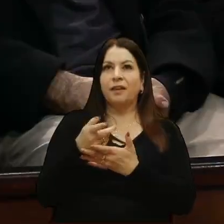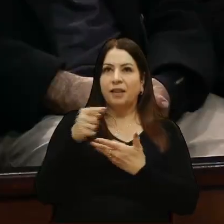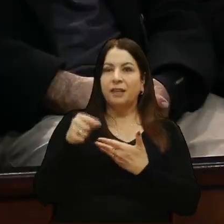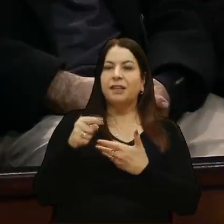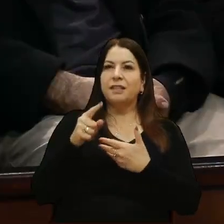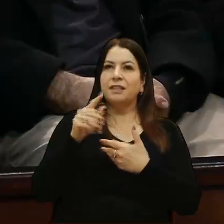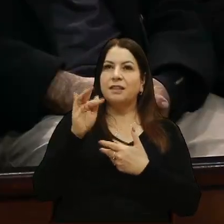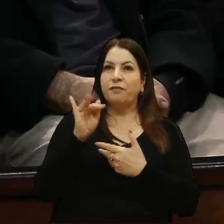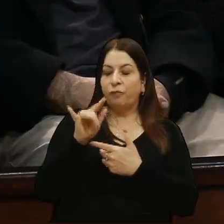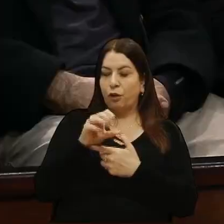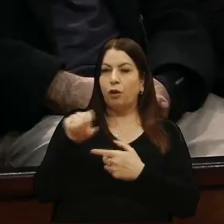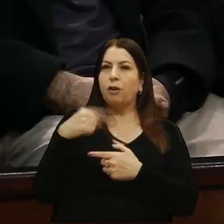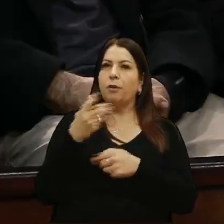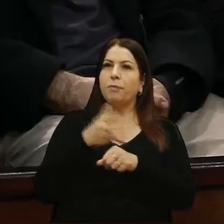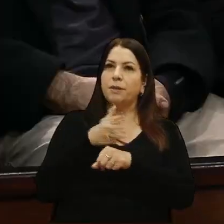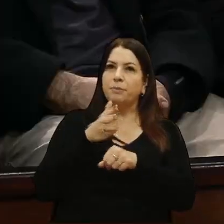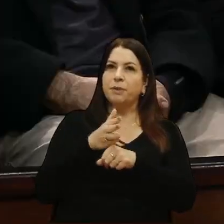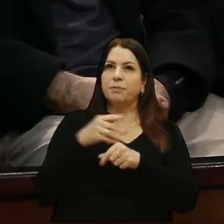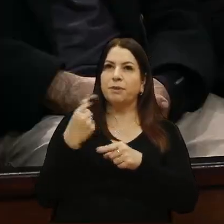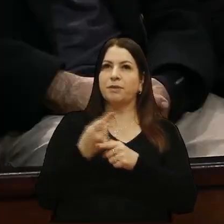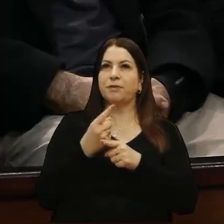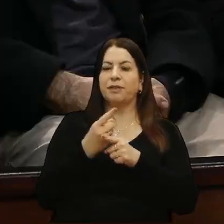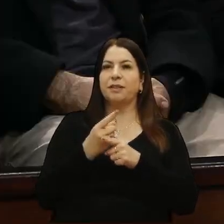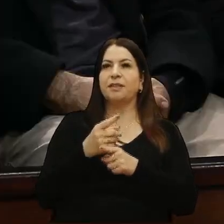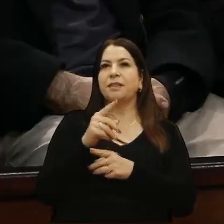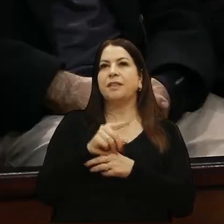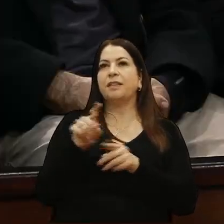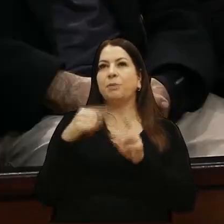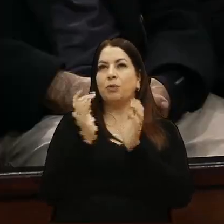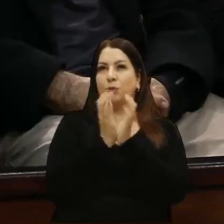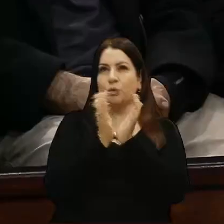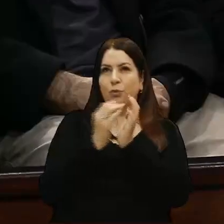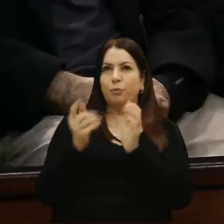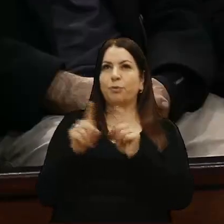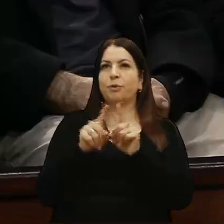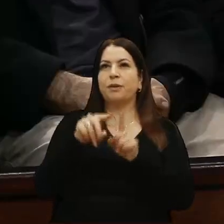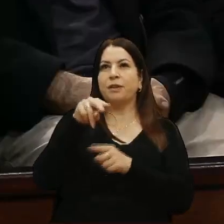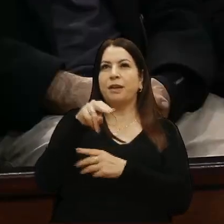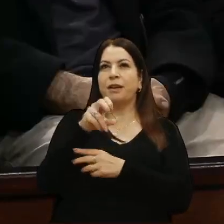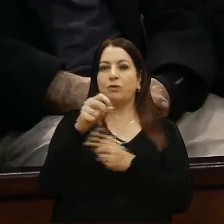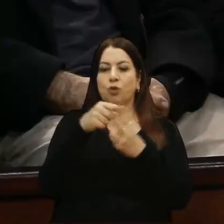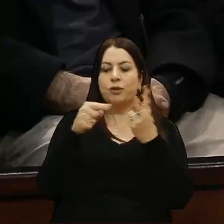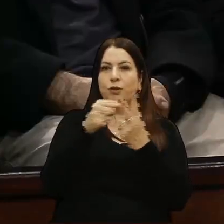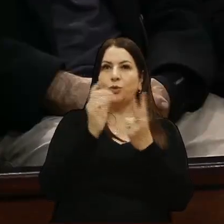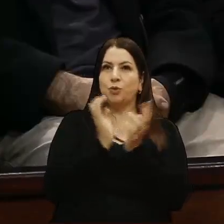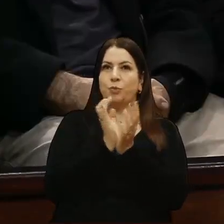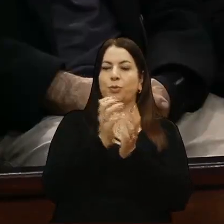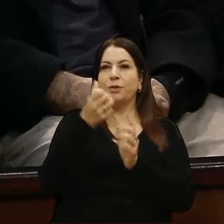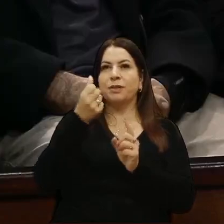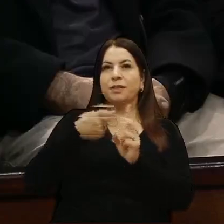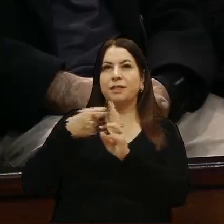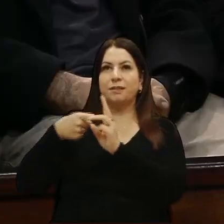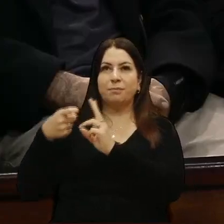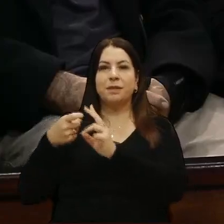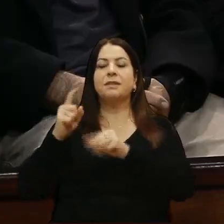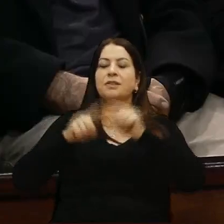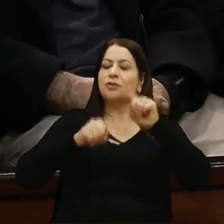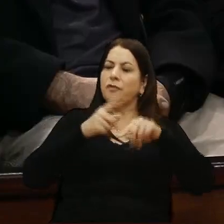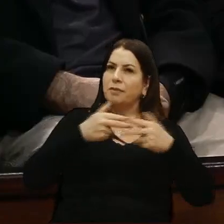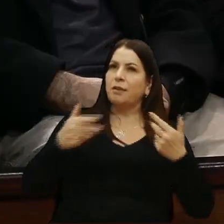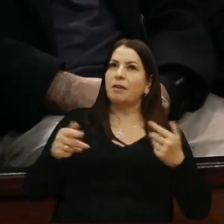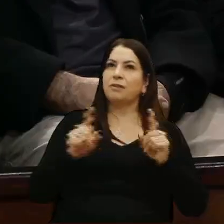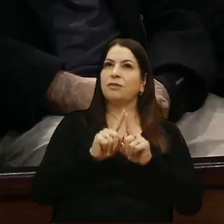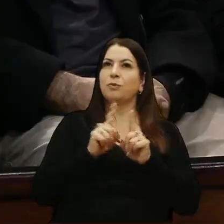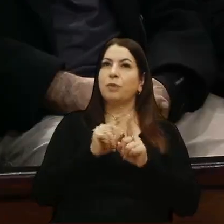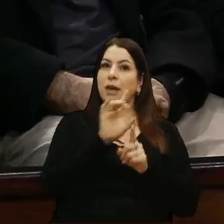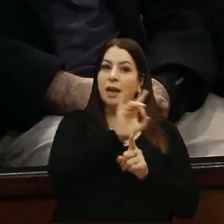Neste filó participa o grupo de filó Felite Persone e participa o grupo Nani. Foram 6 meses de atividades,